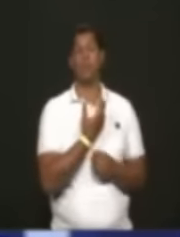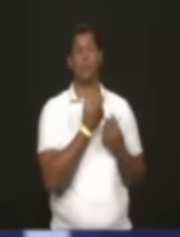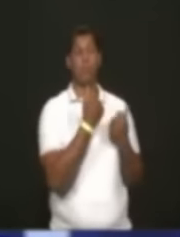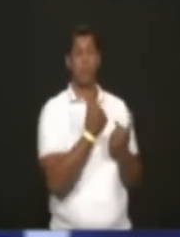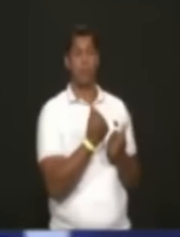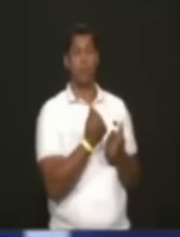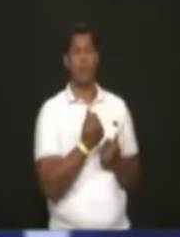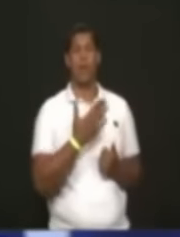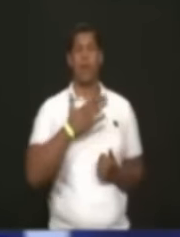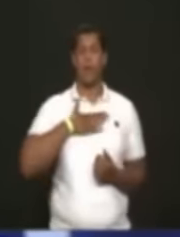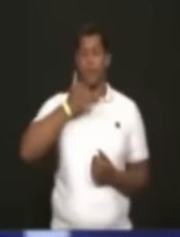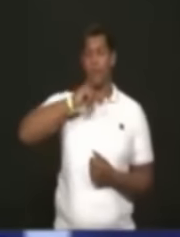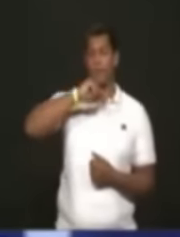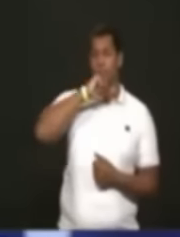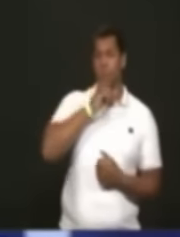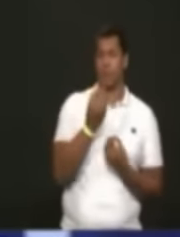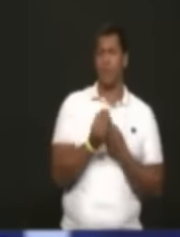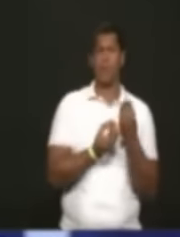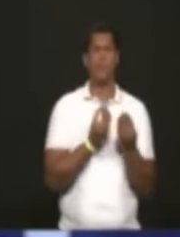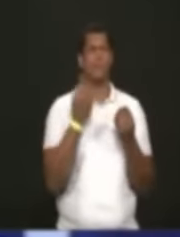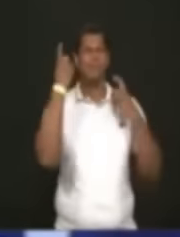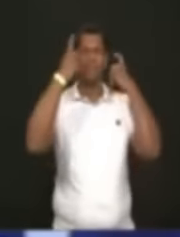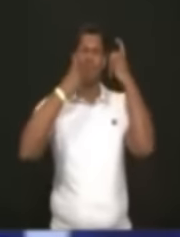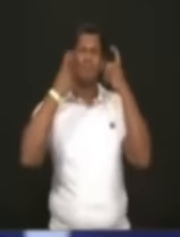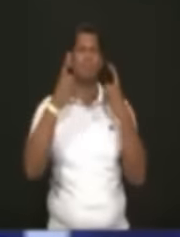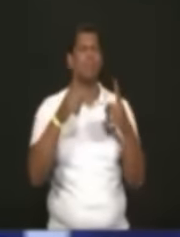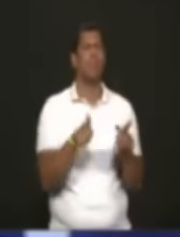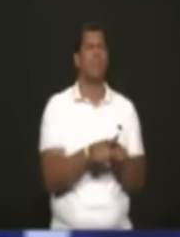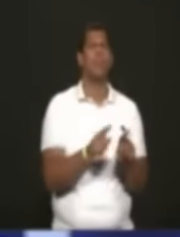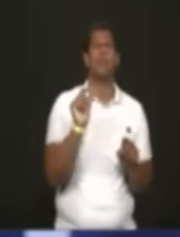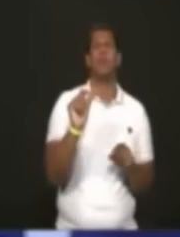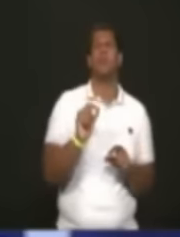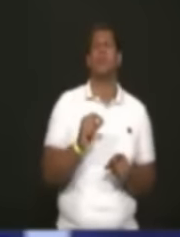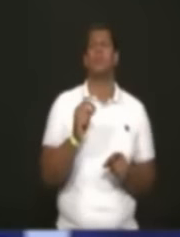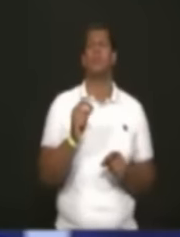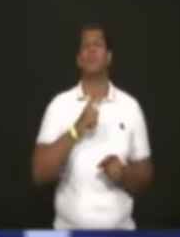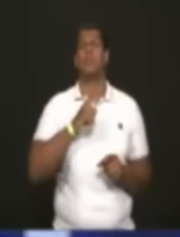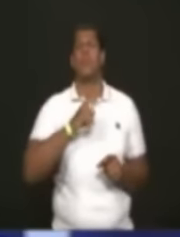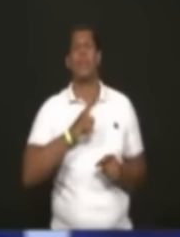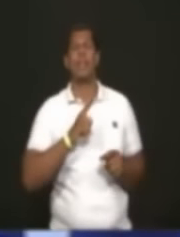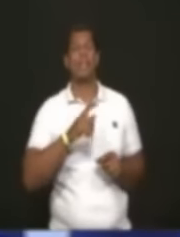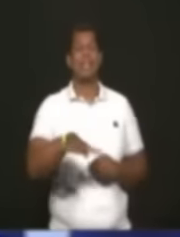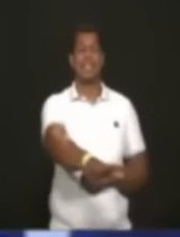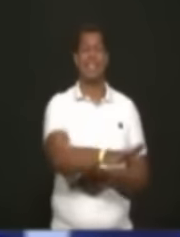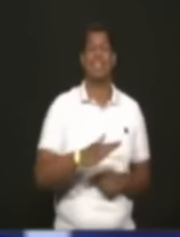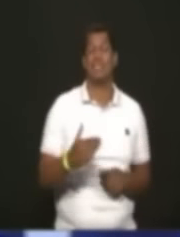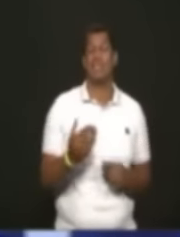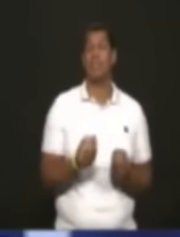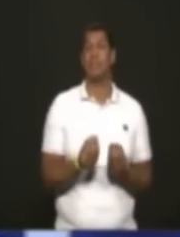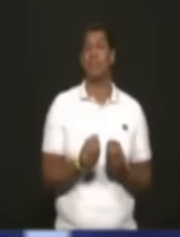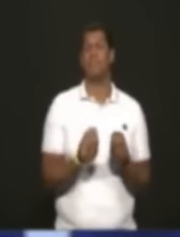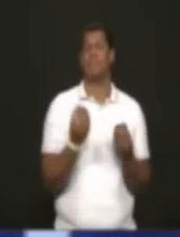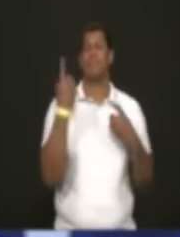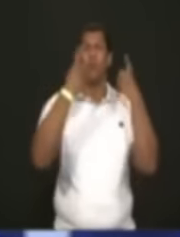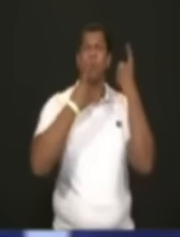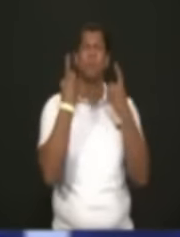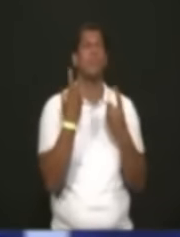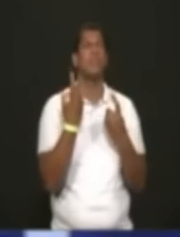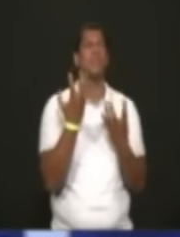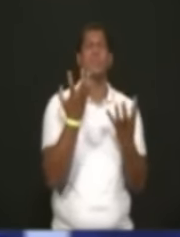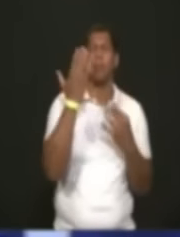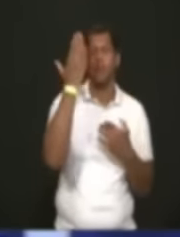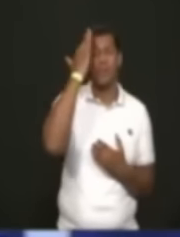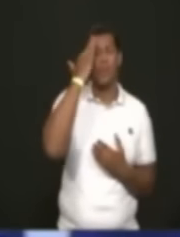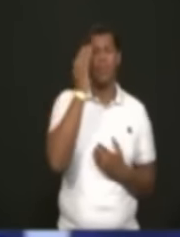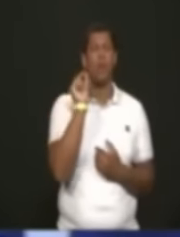eu, como mãe, me preocupo muito com a questão da sexualização das crianças na sala de aula. E eu queria saber, prefeito, a